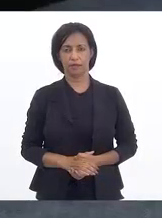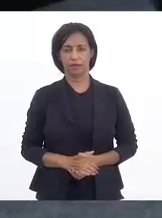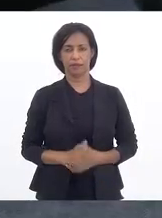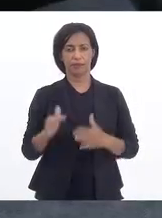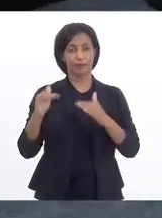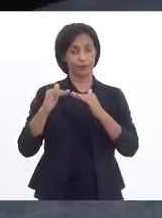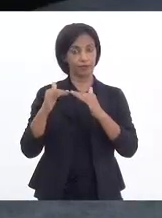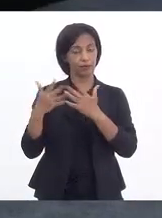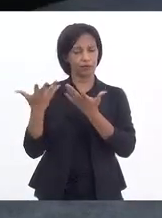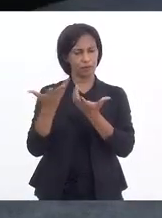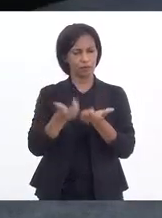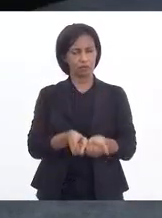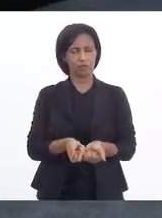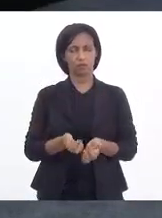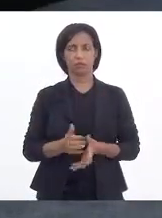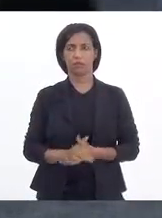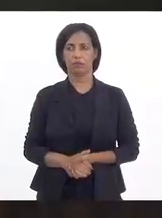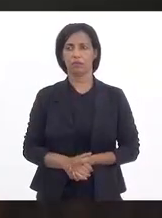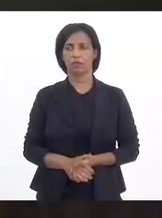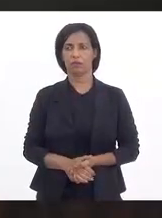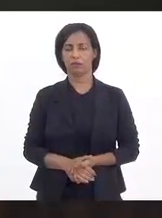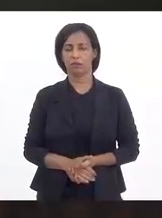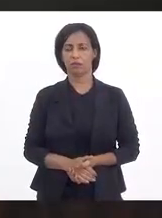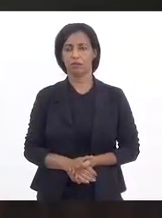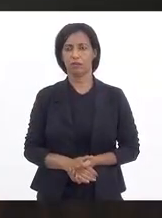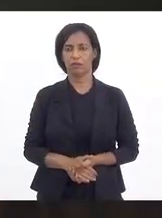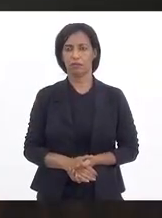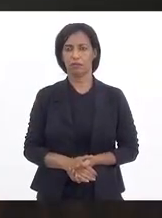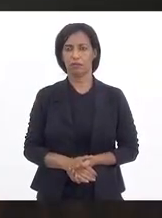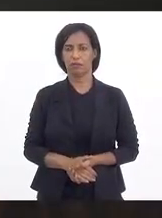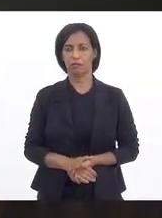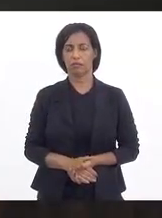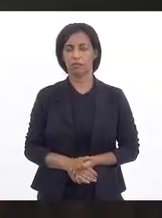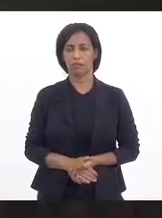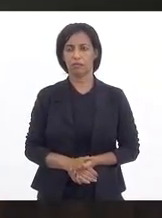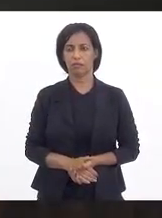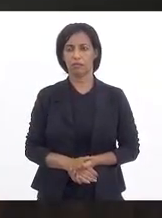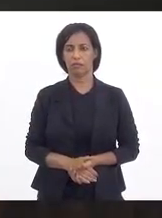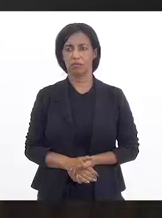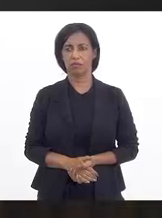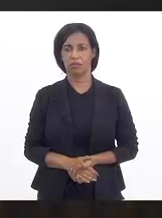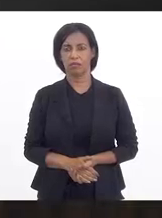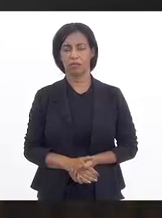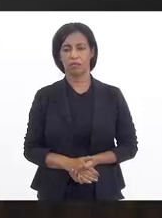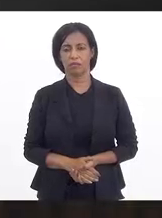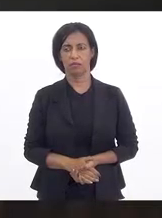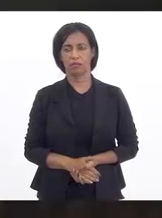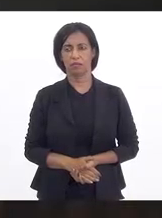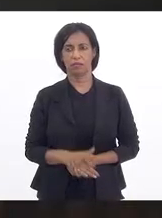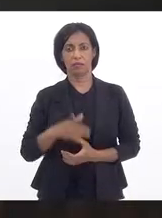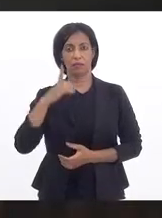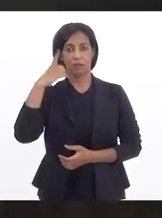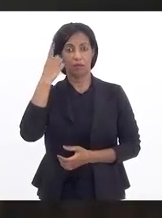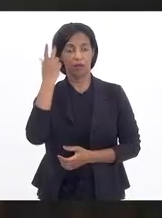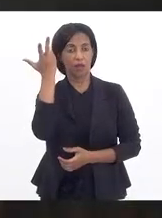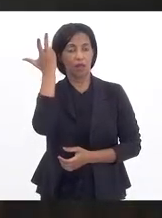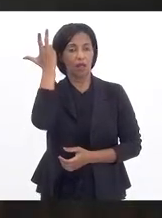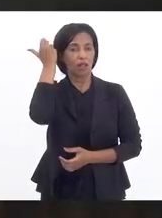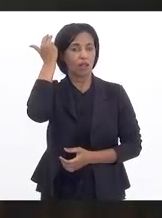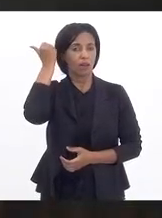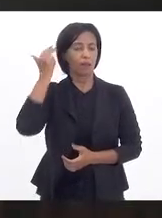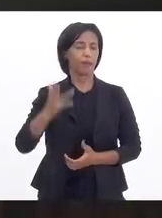por favor a presidente é favorável Deputado ele é uma